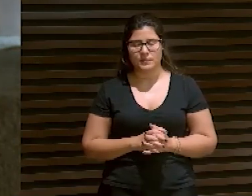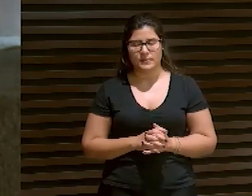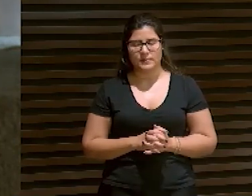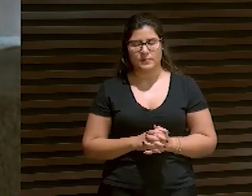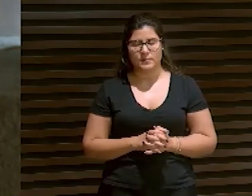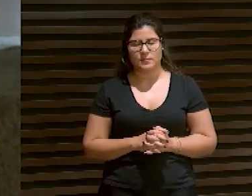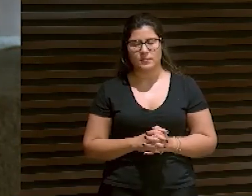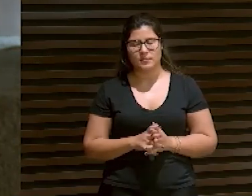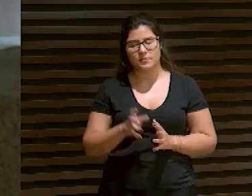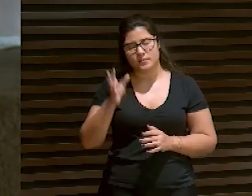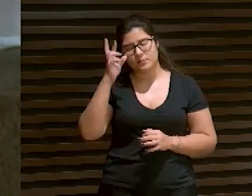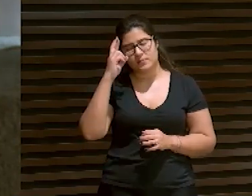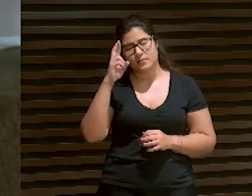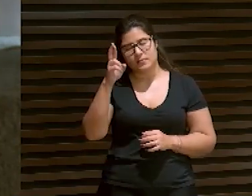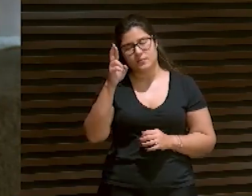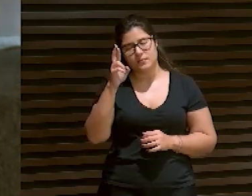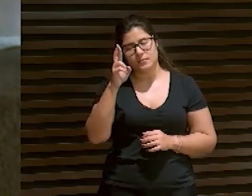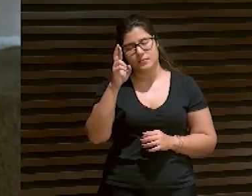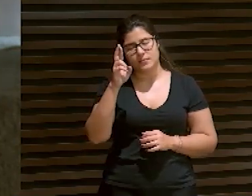Ó Senhor,